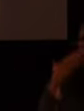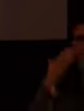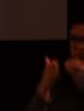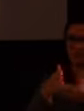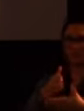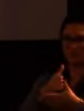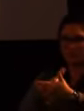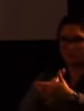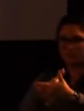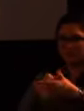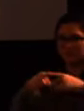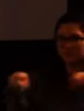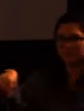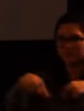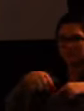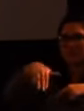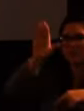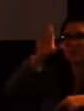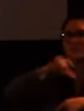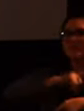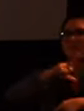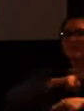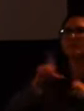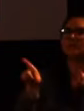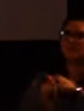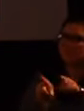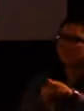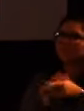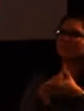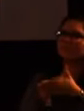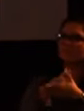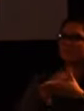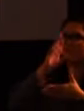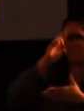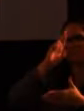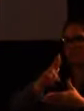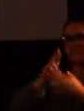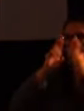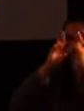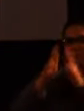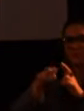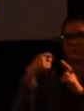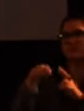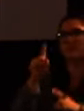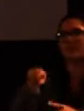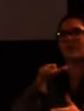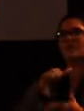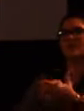máxima desse lote, dessa quadra, ele também tem um limite. Ele tem que ser de 200 metros,